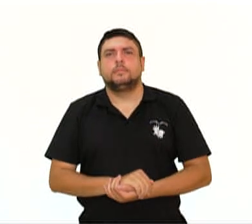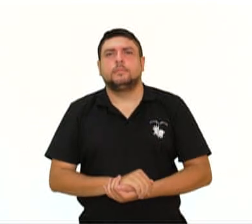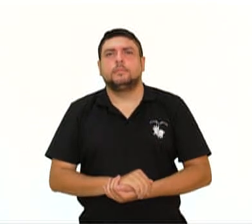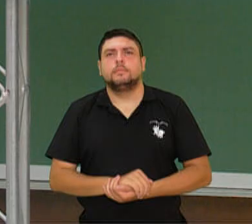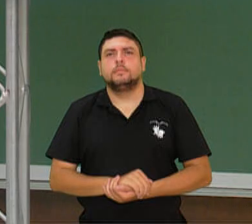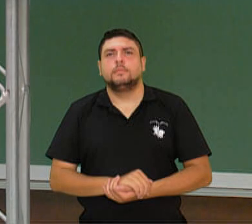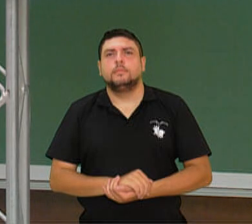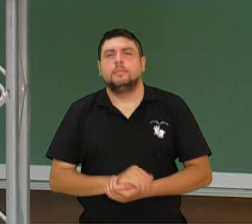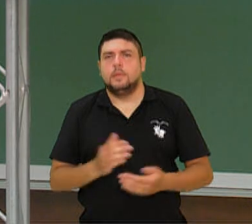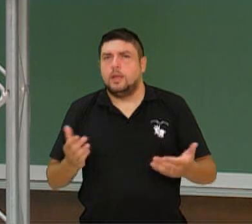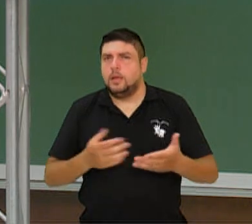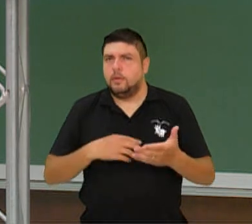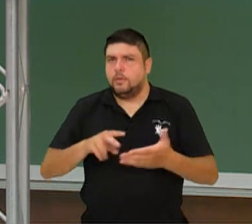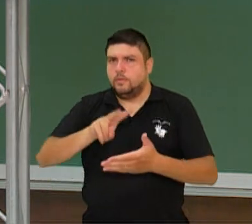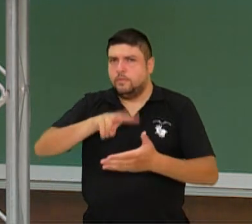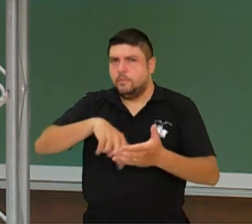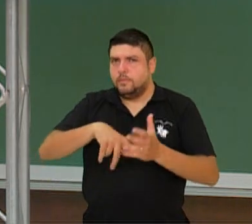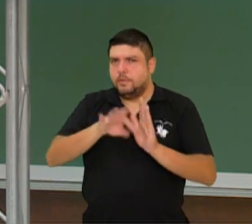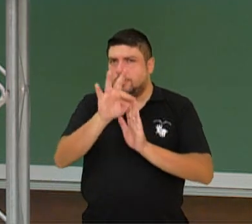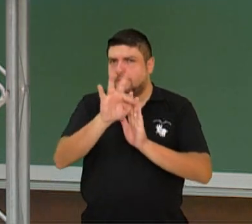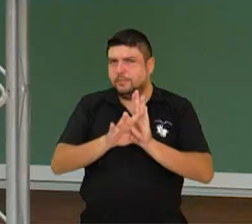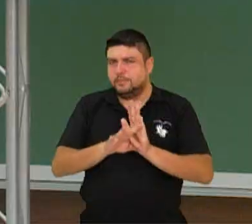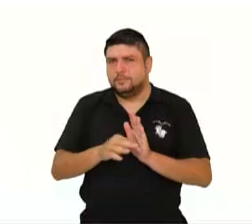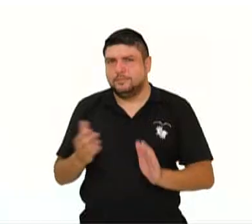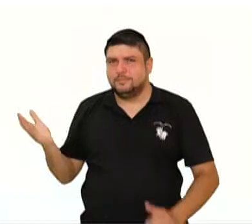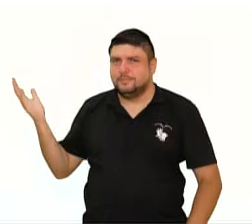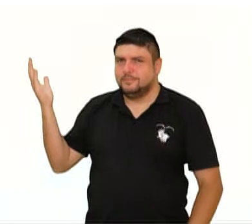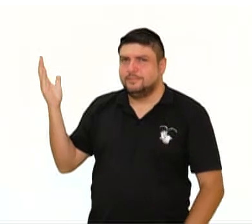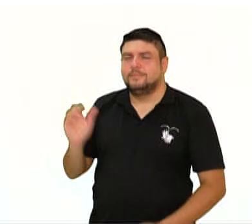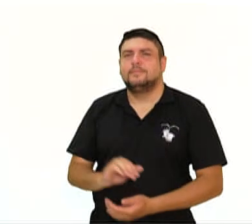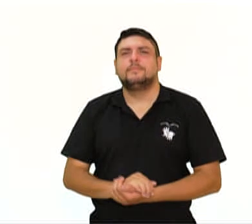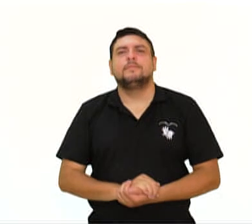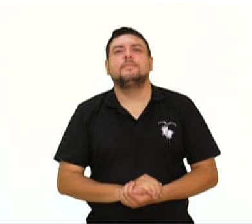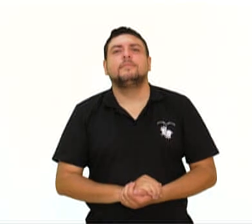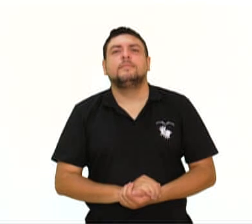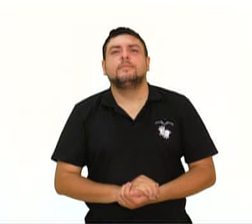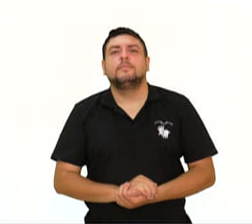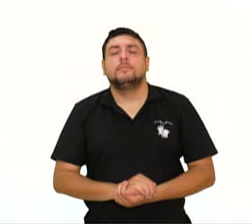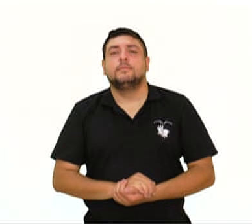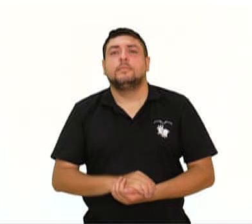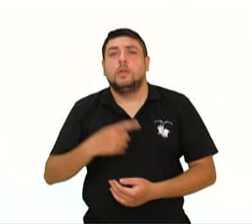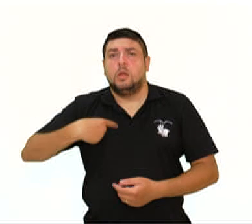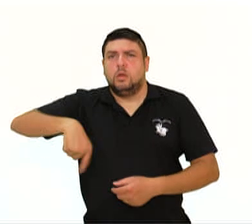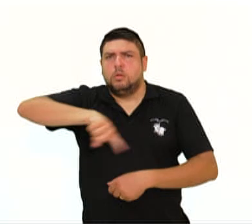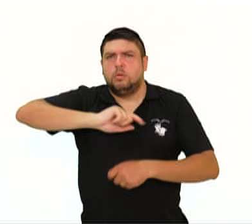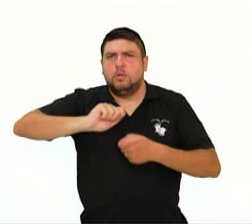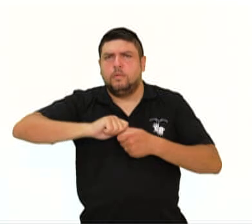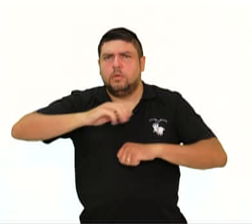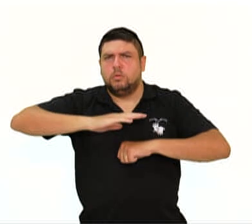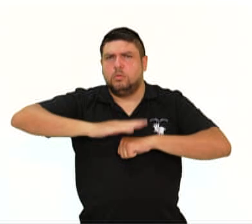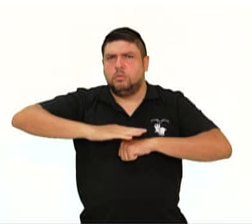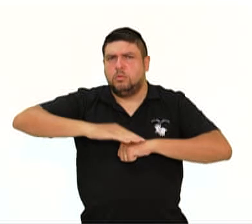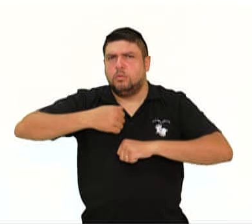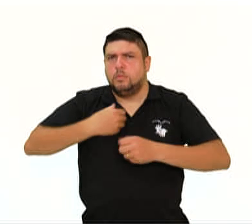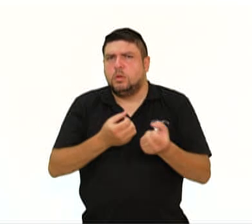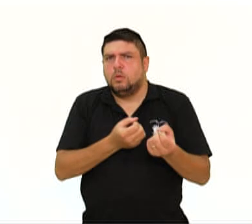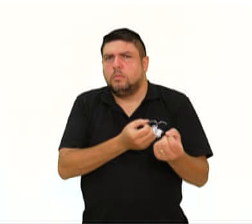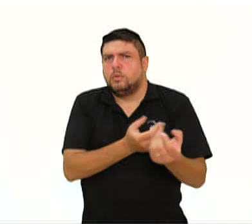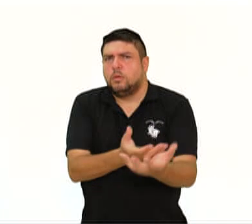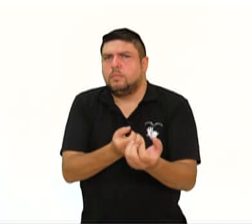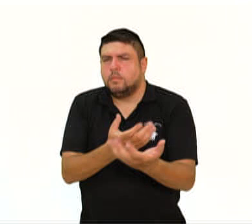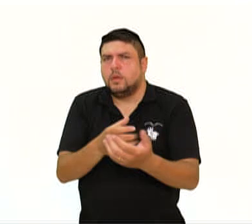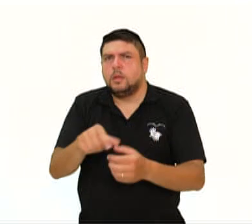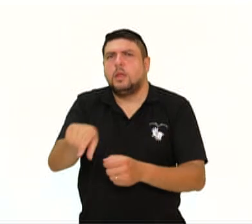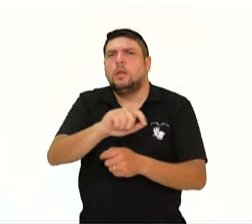lá, vamos ler esse textozinho? Acompanhem lá. A gente não produz as coisas necessárias para quem efetivamente precisa.